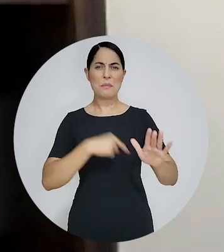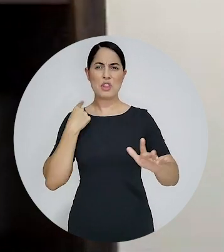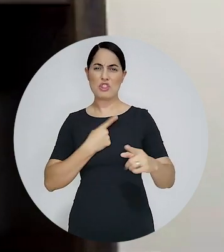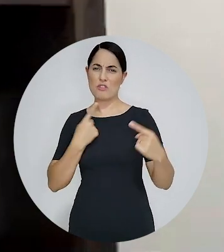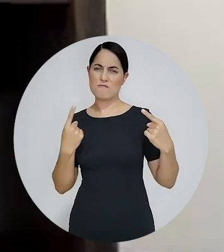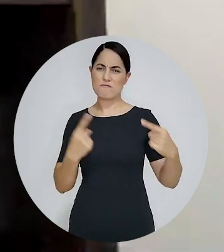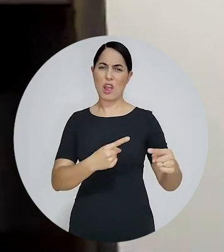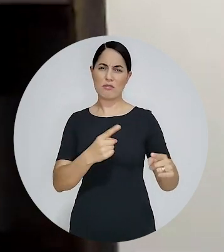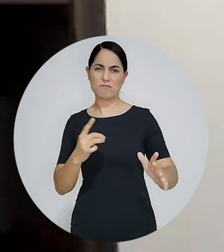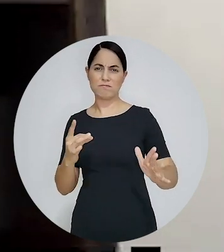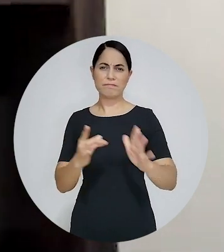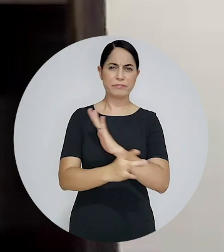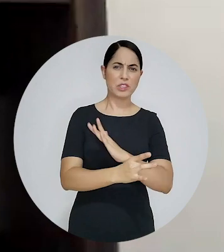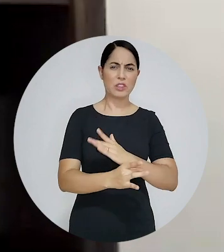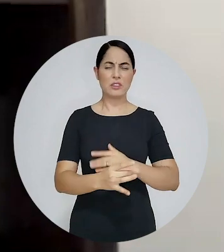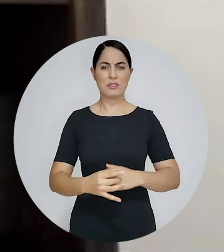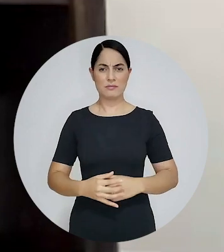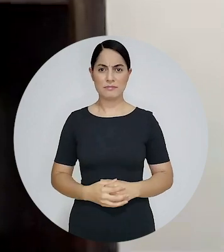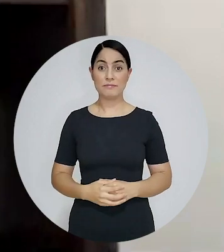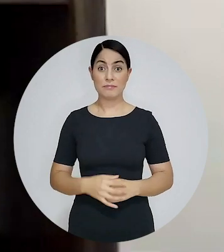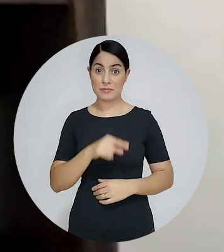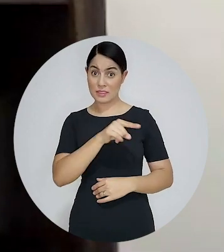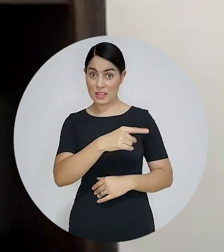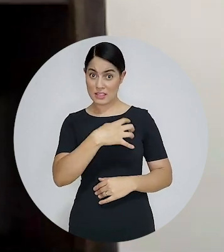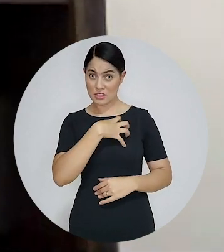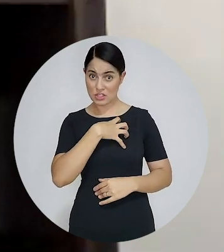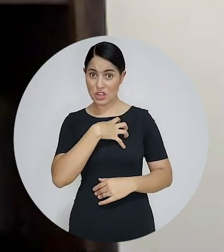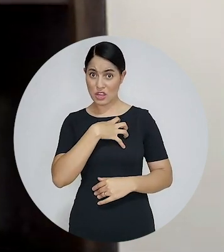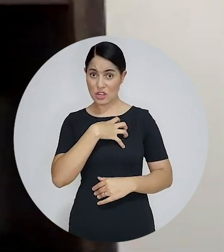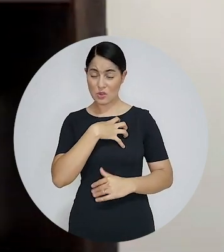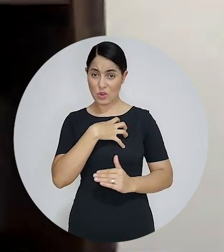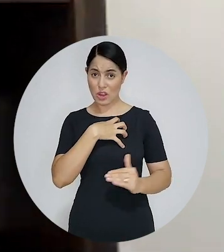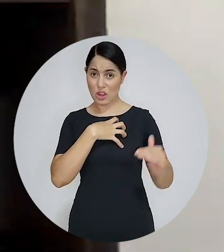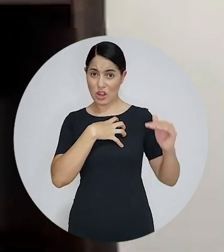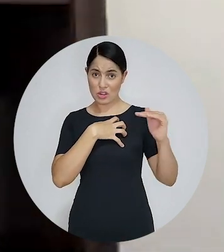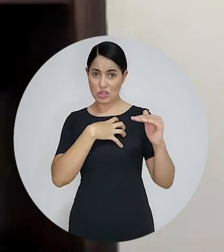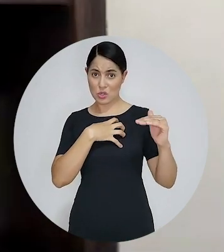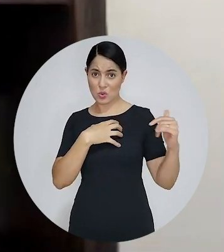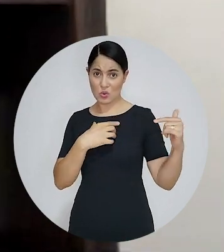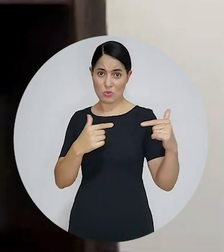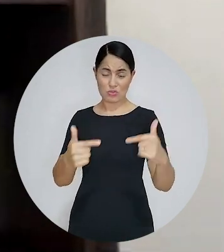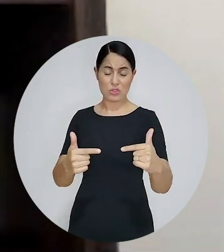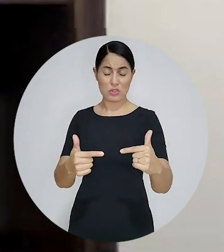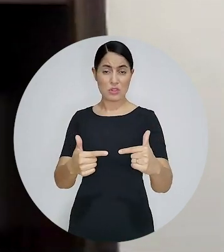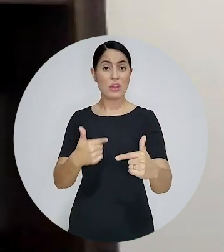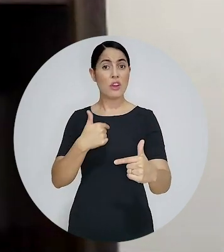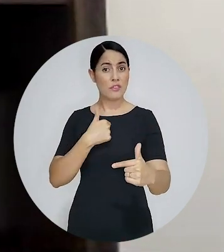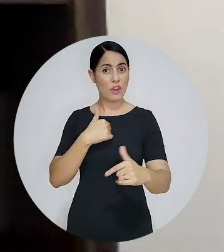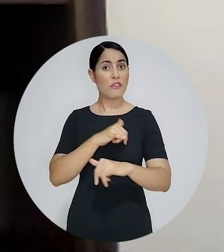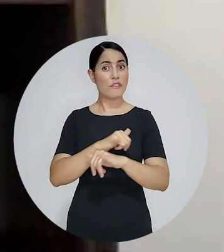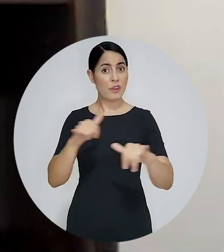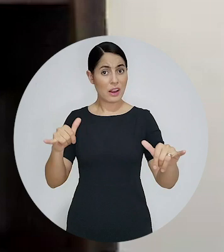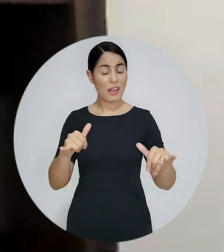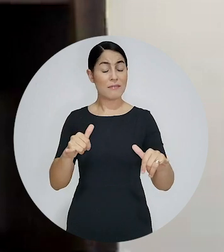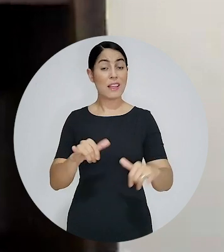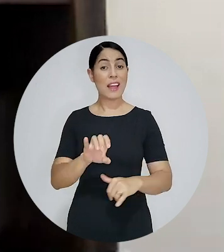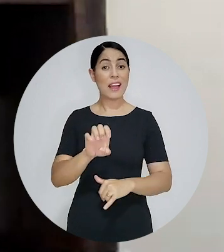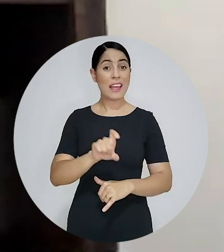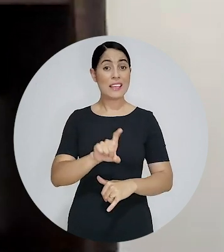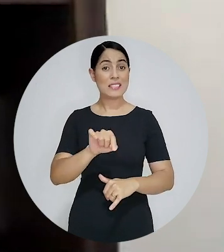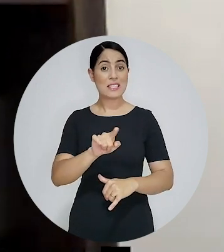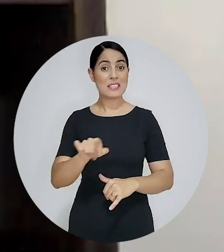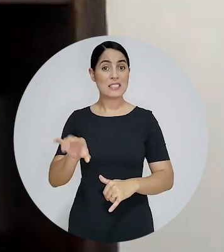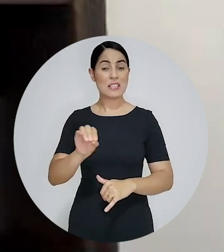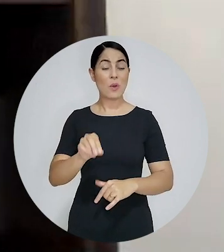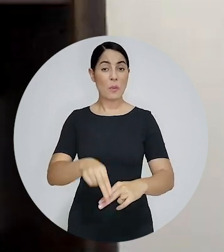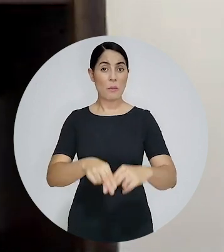repudiar e combater no Brasil. São atitudes como deste policial, e aí eu faço registro à exceção, porque